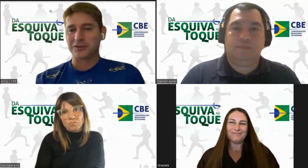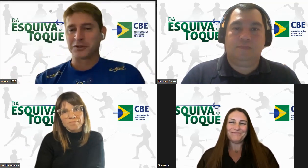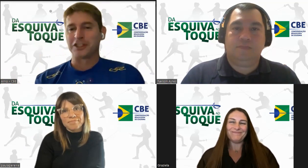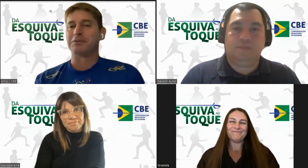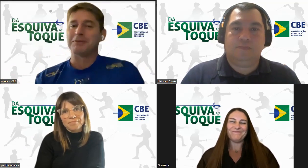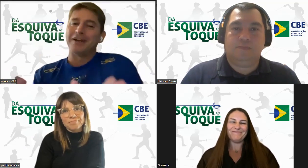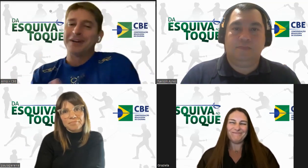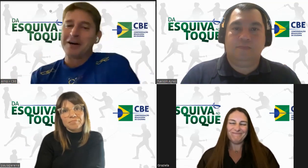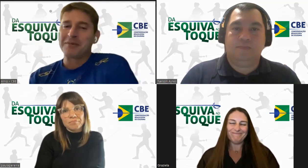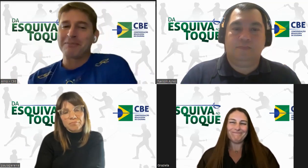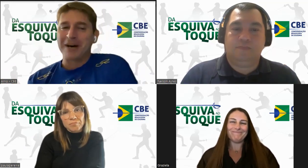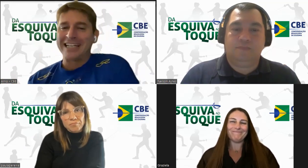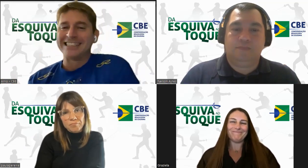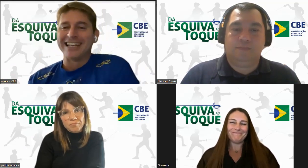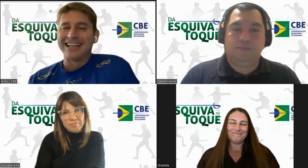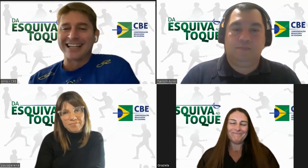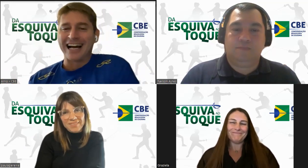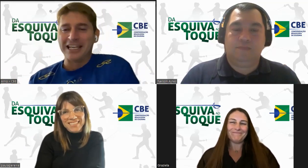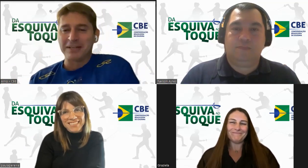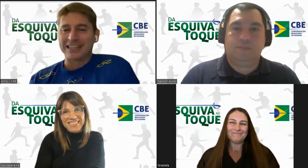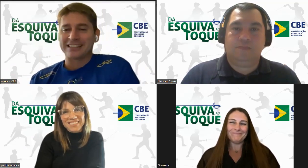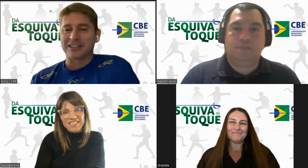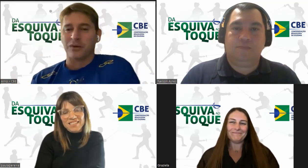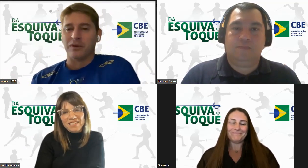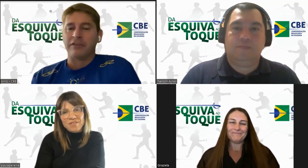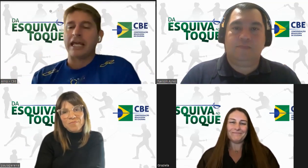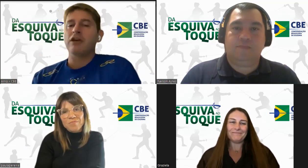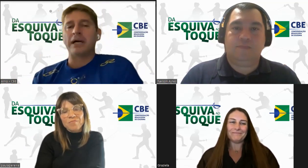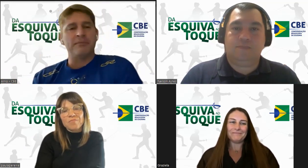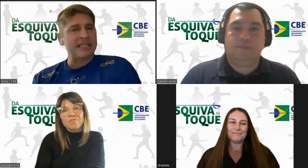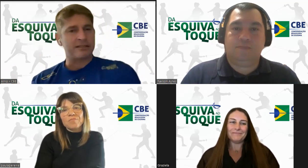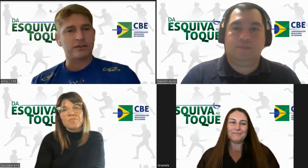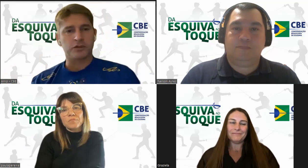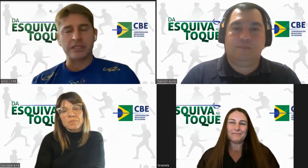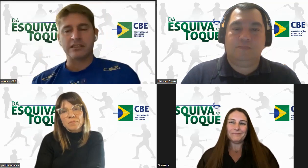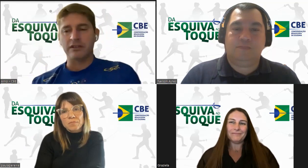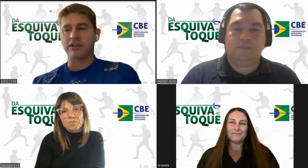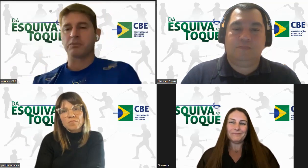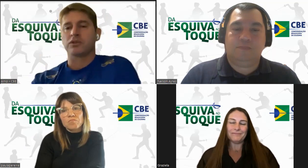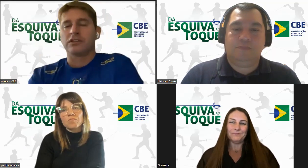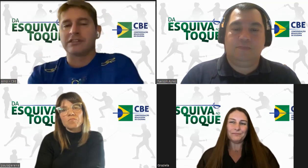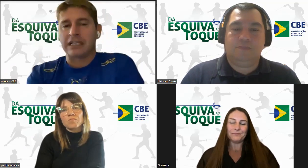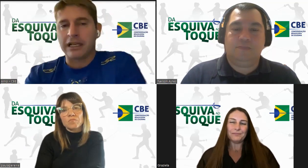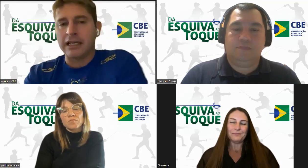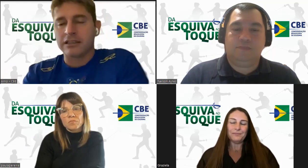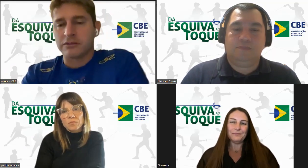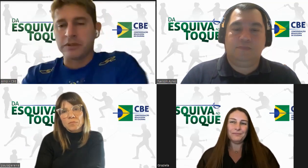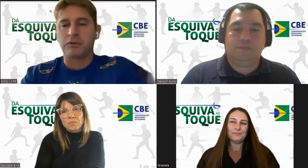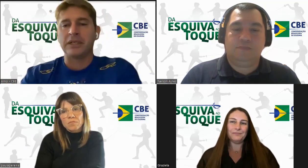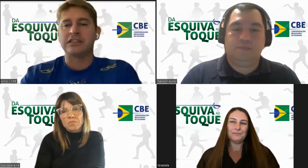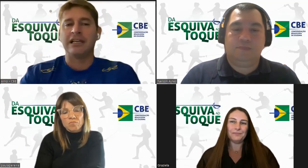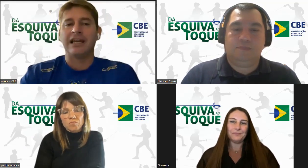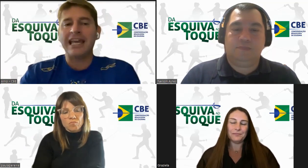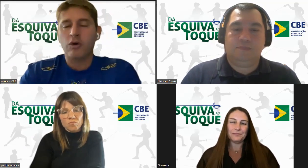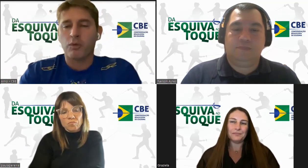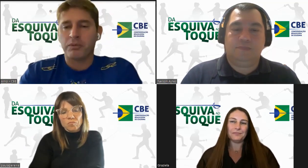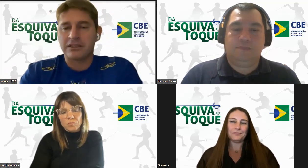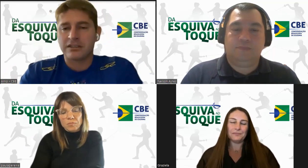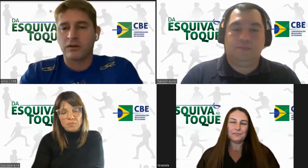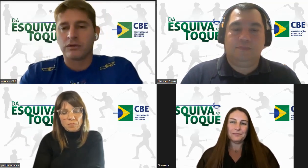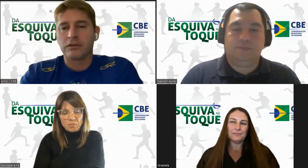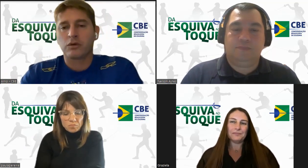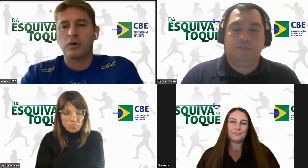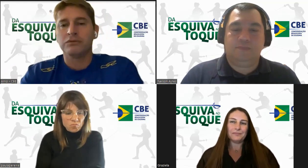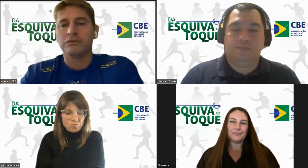essa combinação dos dois primeiro para a parte da alimentação tem uma alimentação específica para os nossos atletas principalmente aí